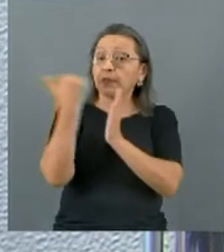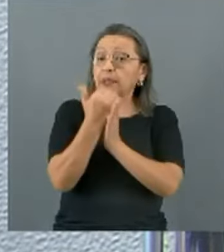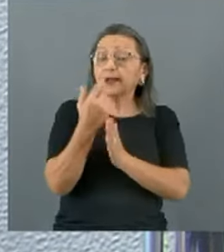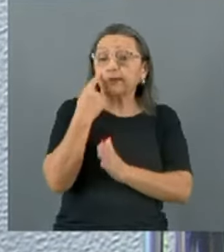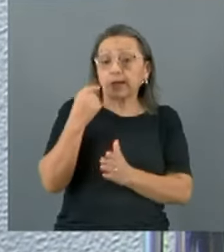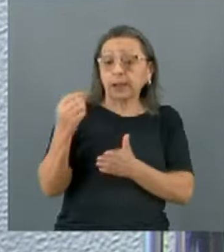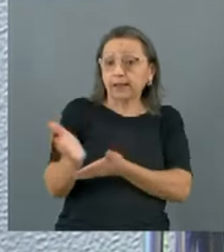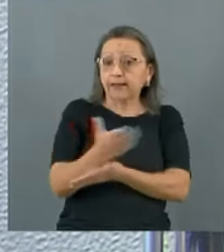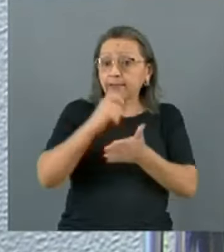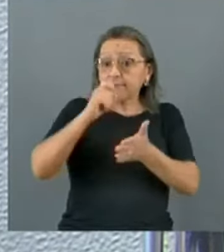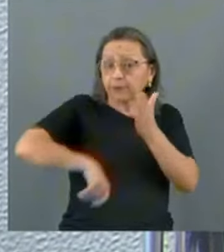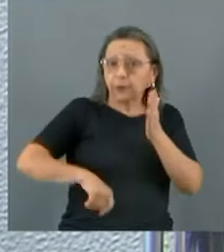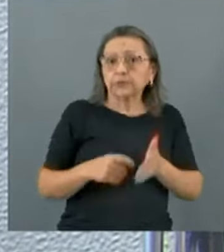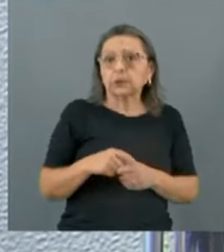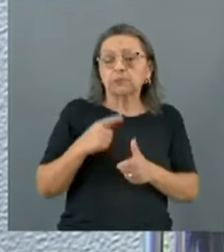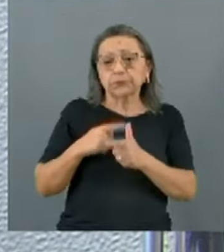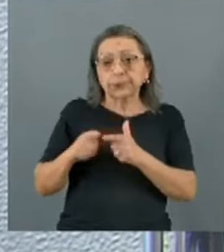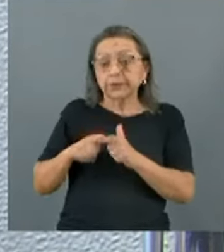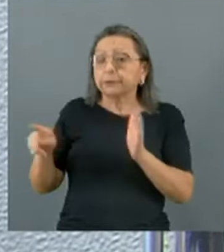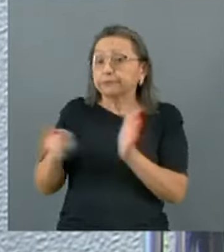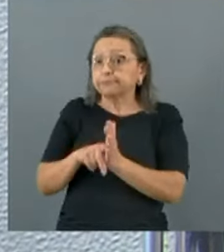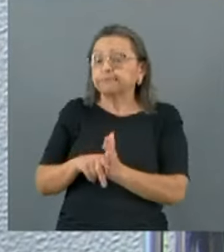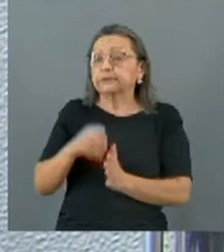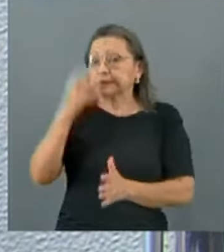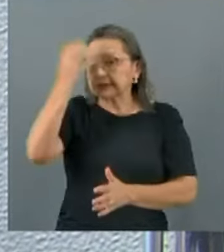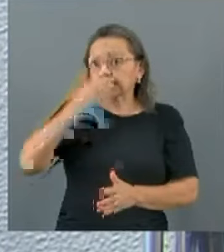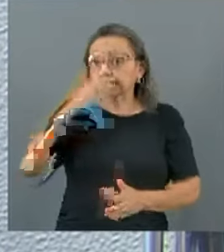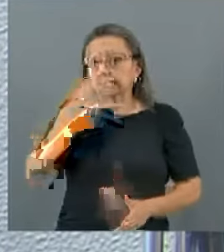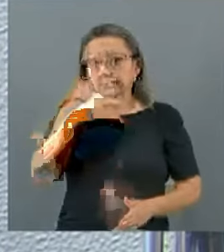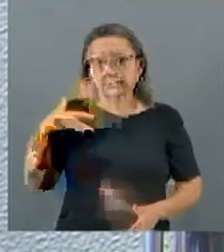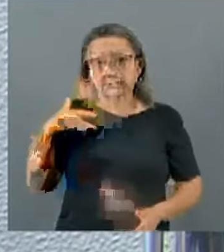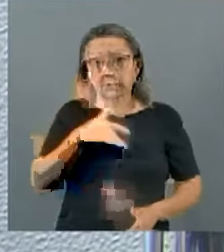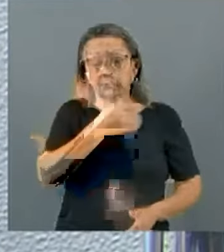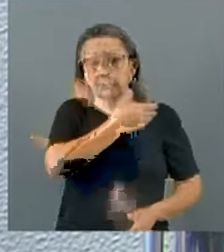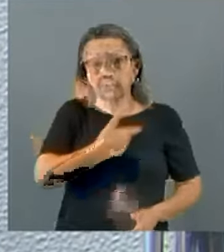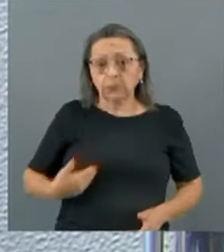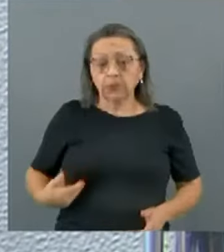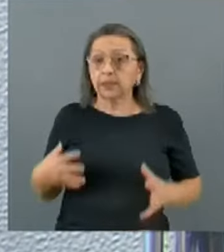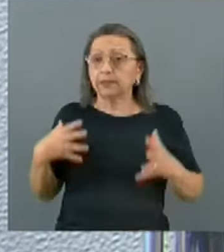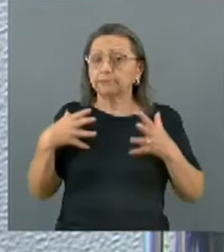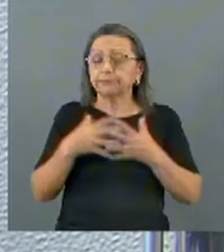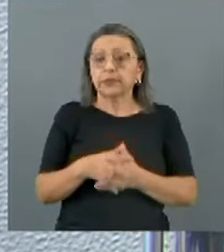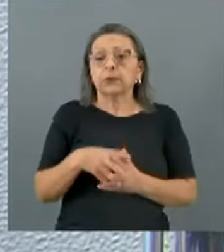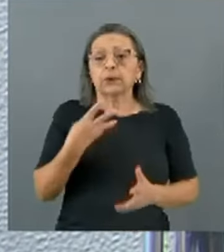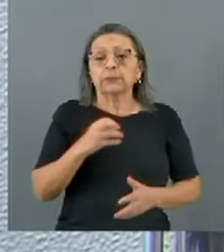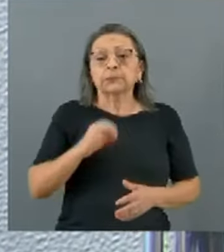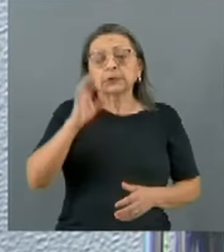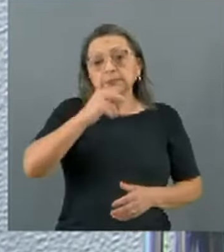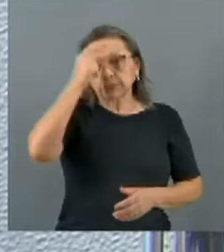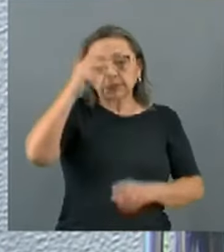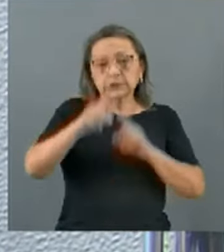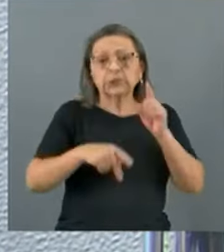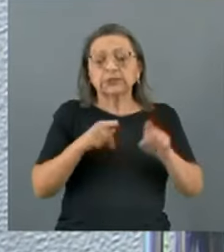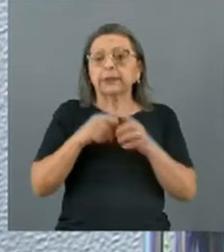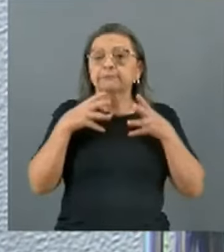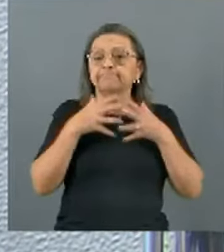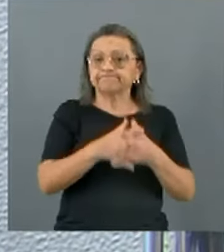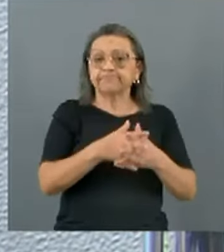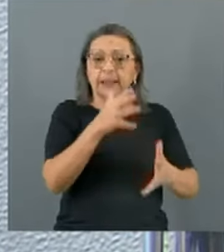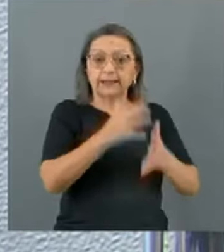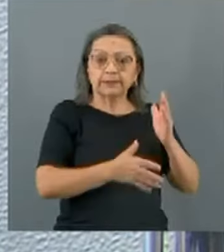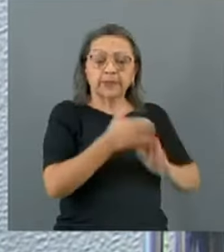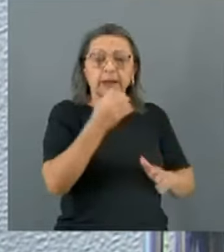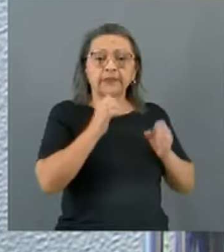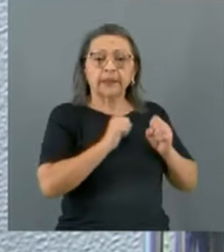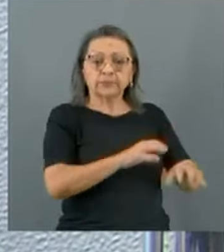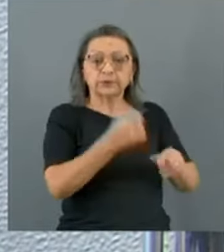tributária. Um problema de saúde pública que atinge 40% da população, além de interferir na educação das crianças.